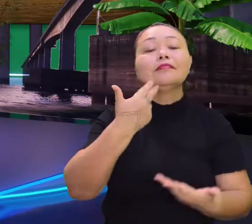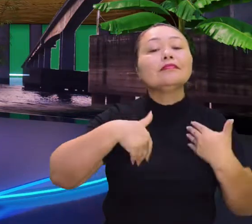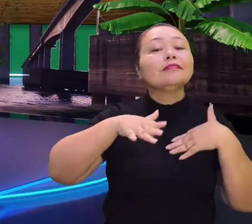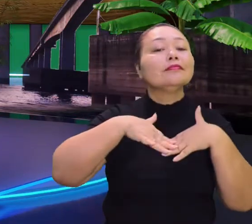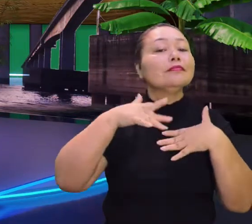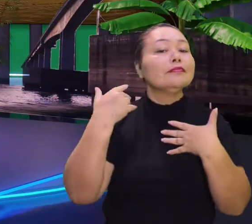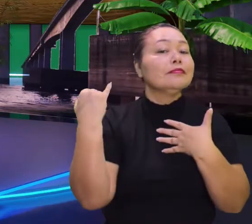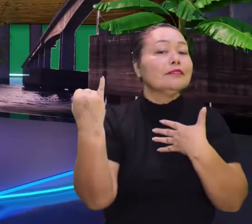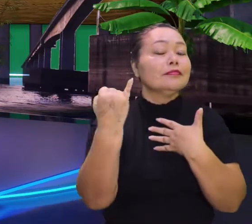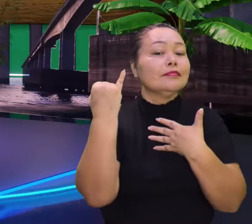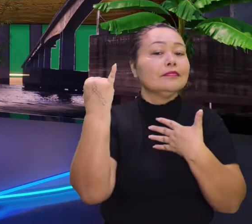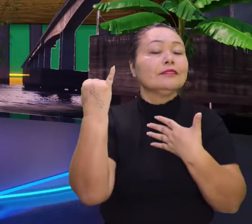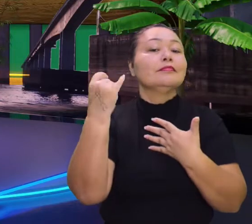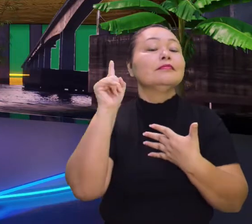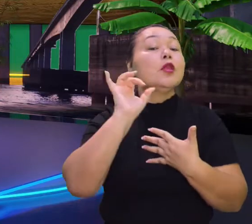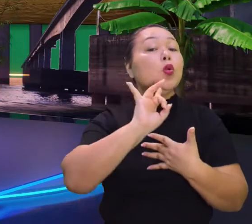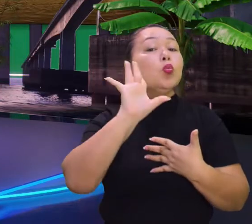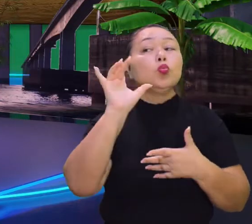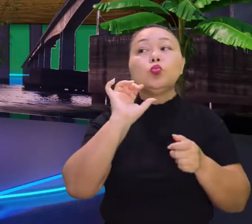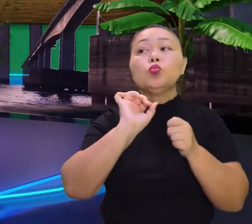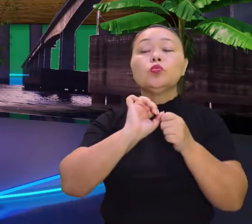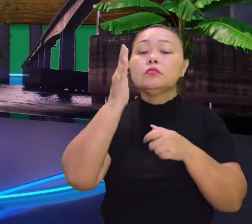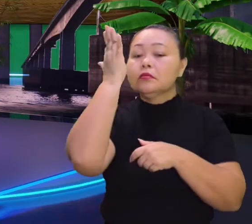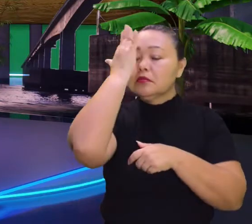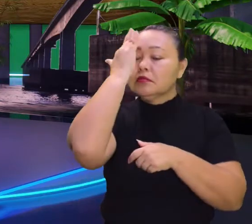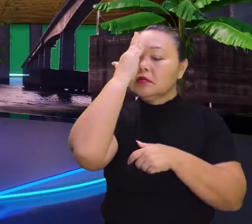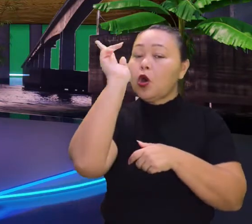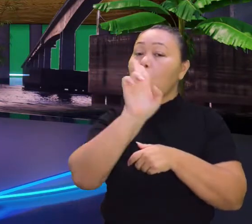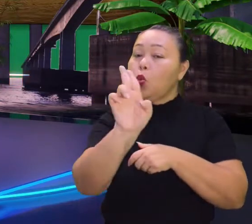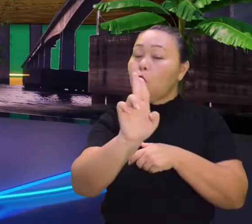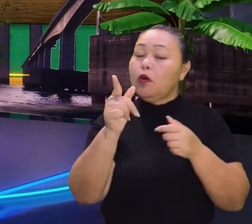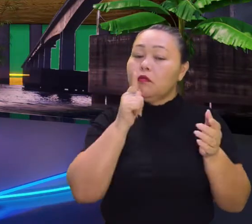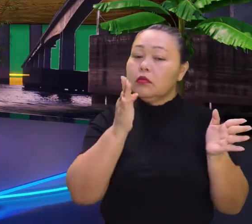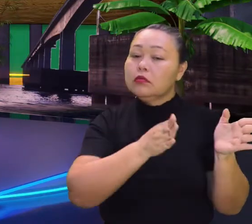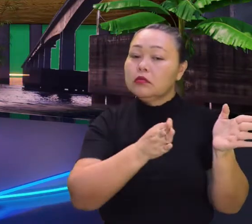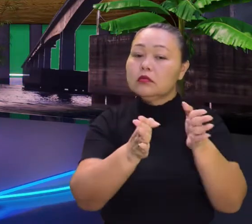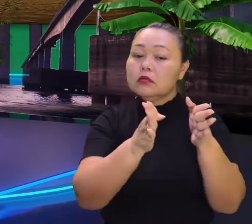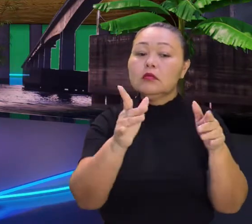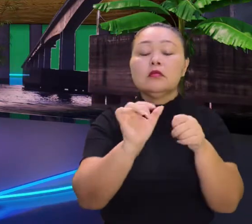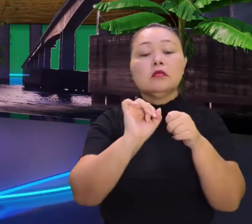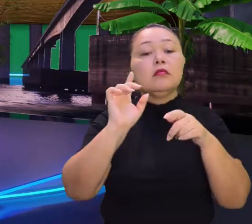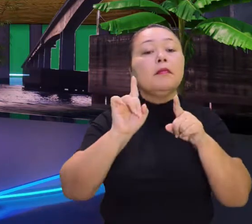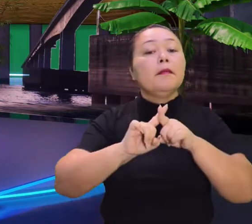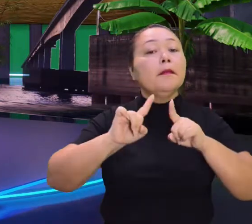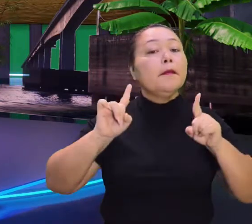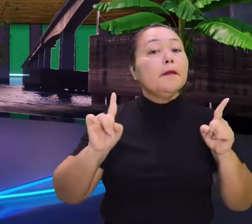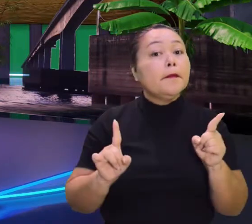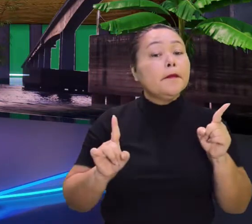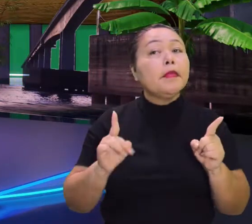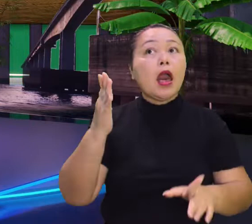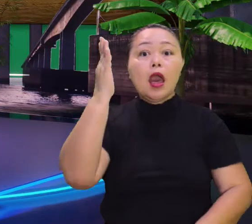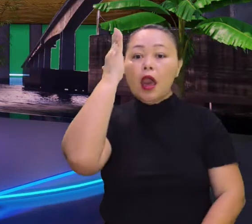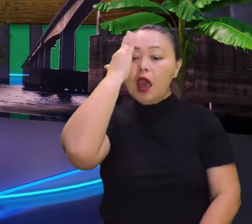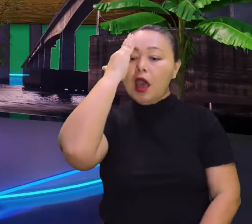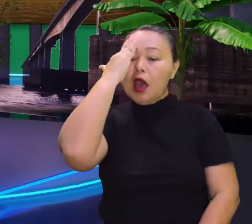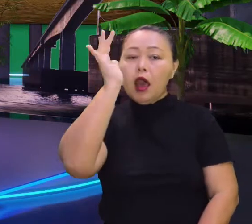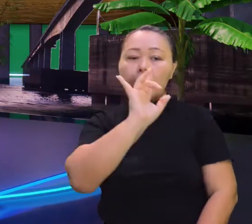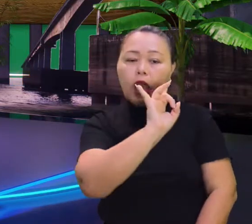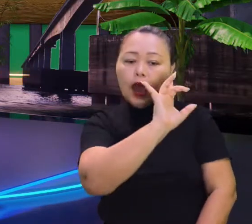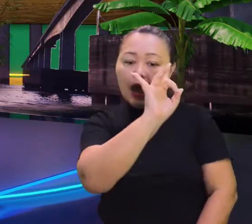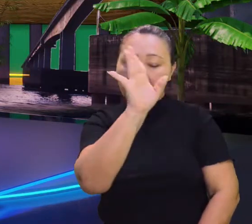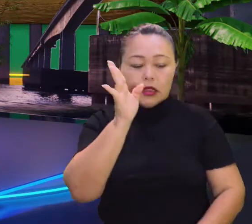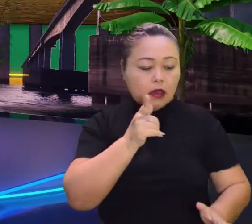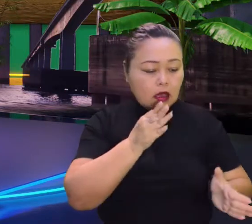temática importante. Não somente saber o nome dos rios, como você acabou de falar, professor Jorge, mas entender que